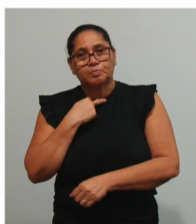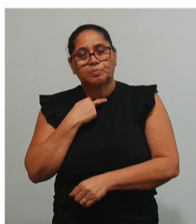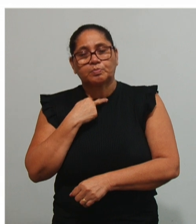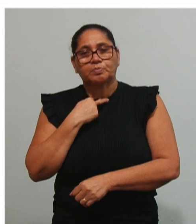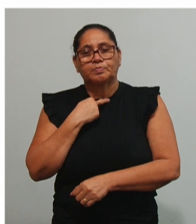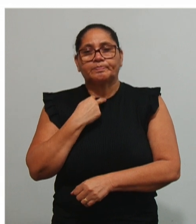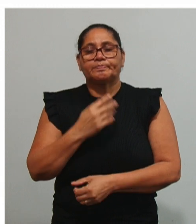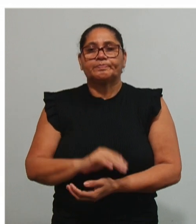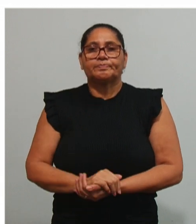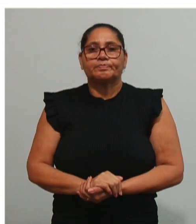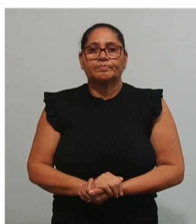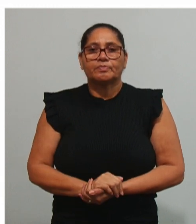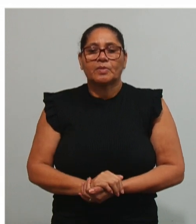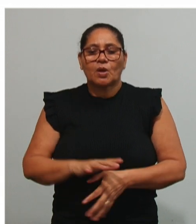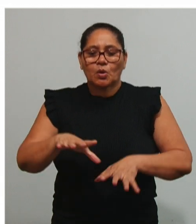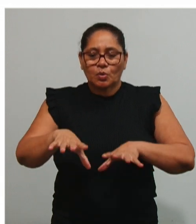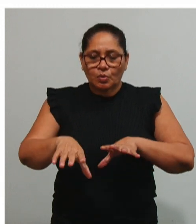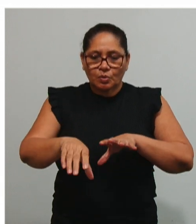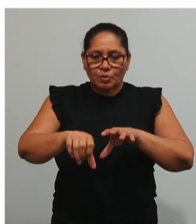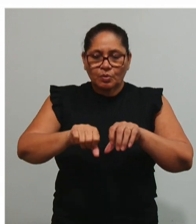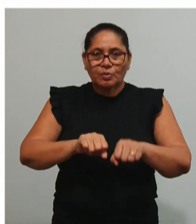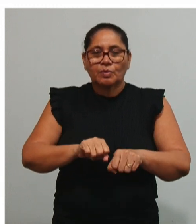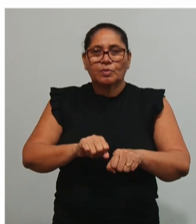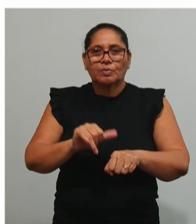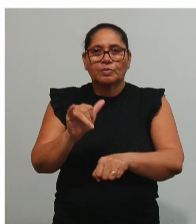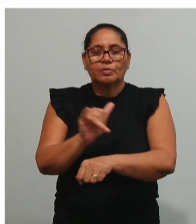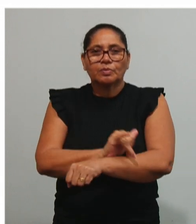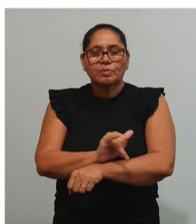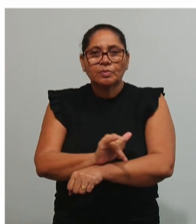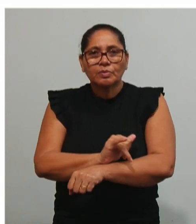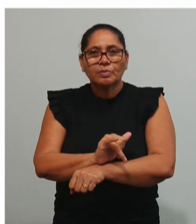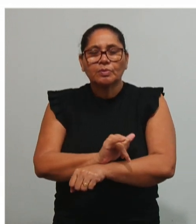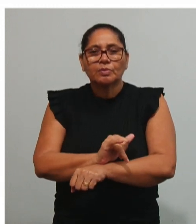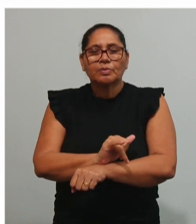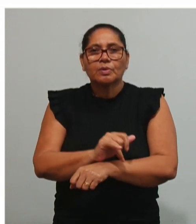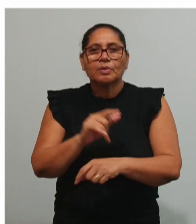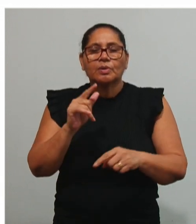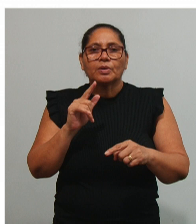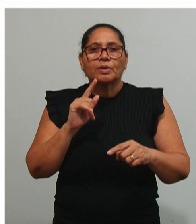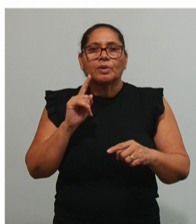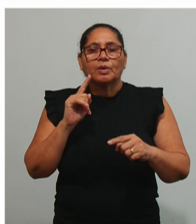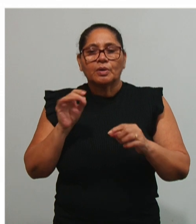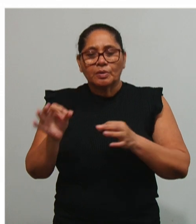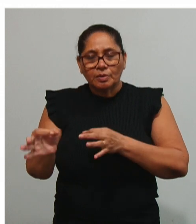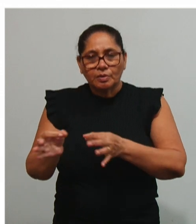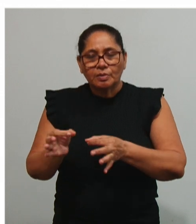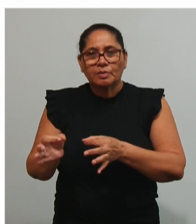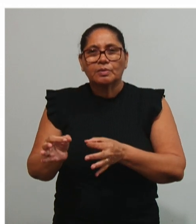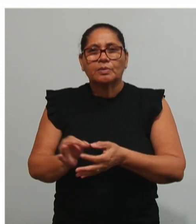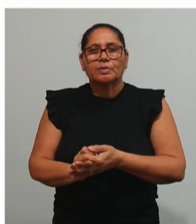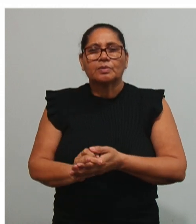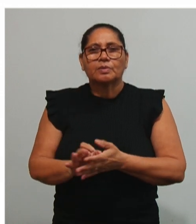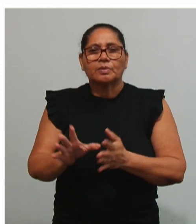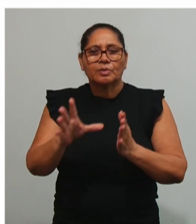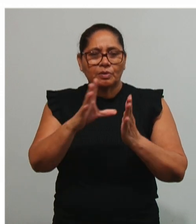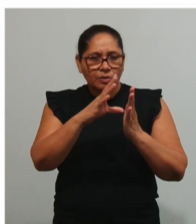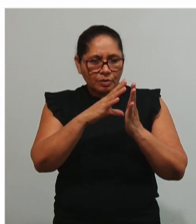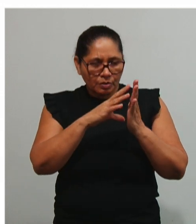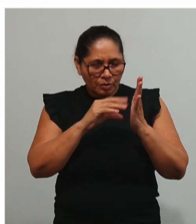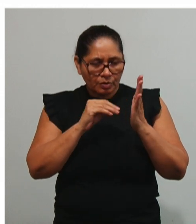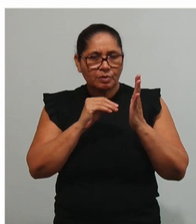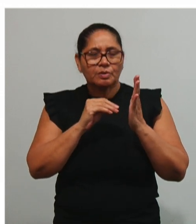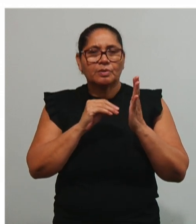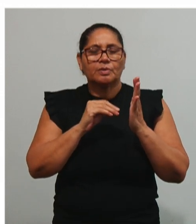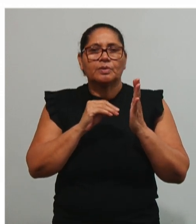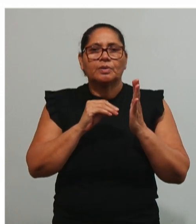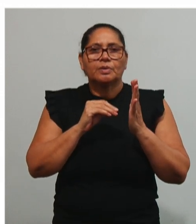sinônimo de formação de estratégia. O planejamento ele é uma abordagem